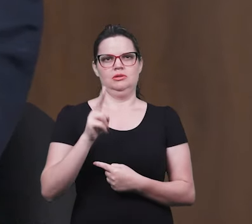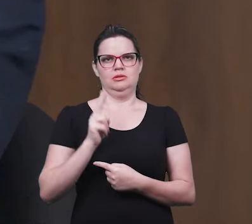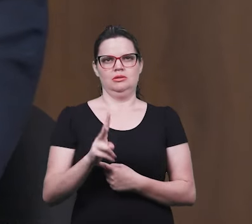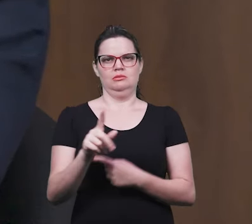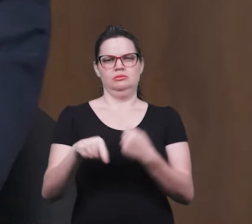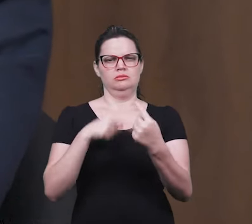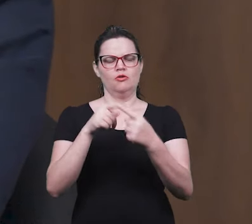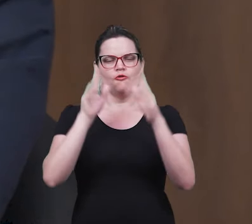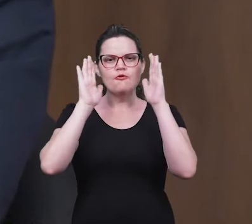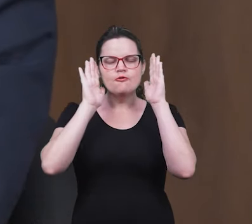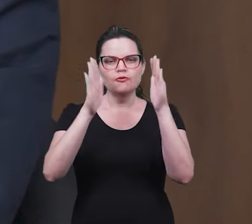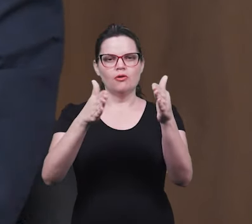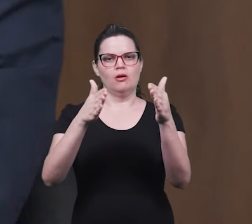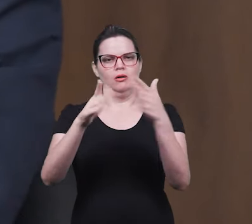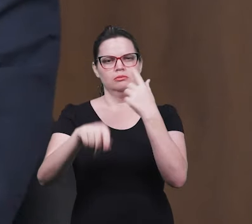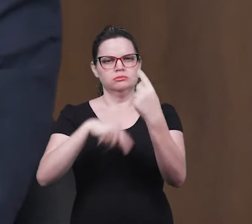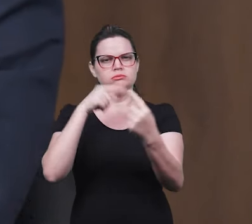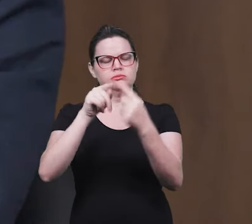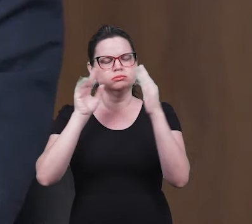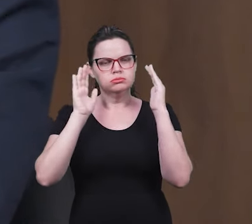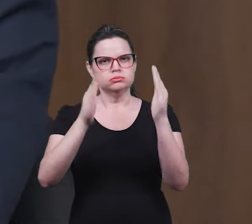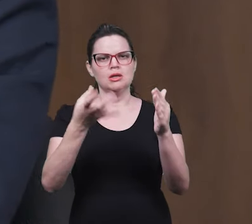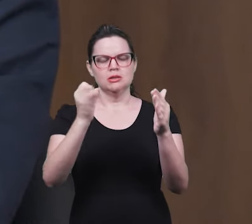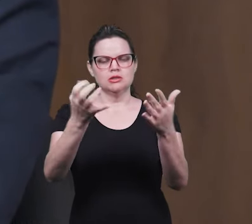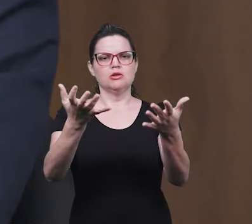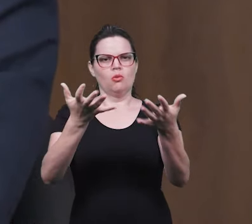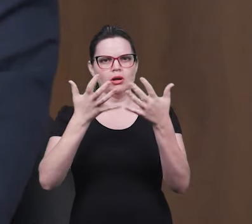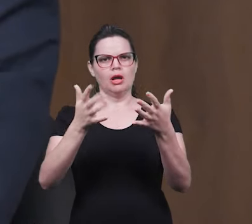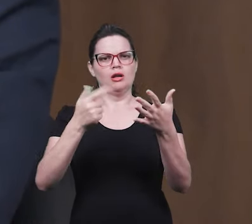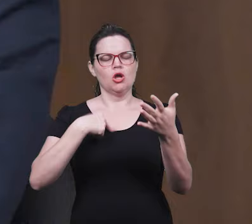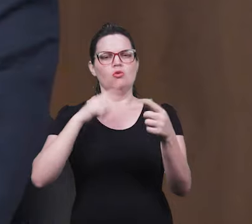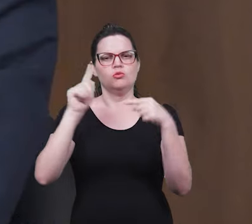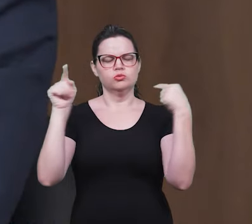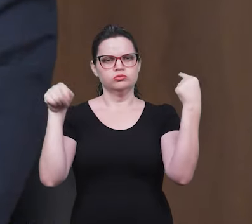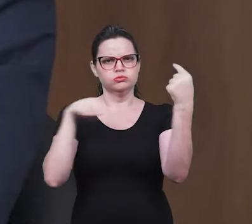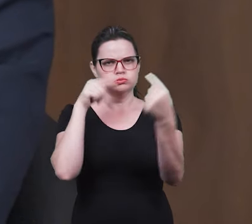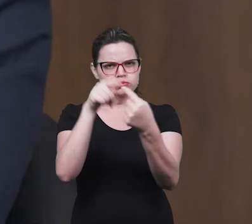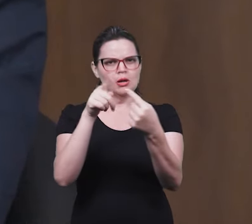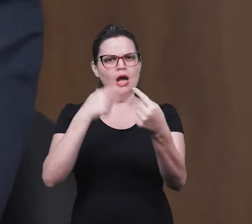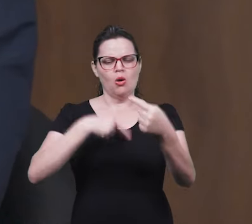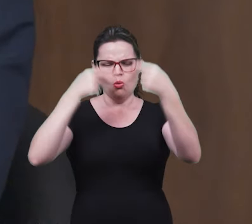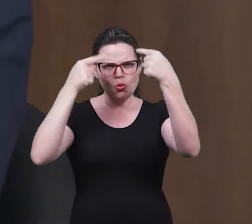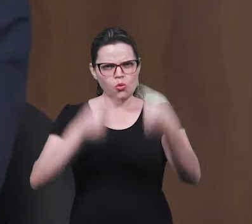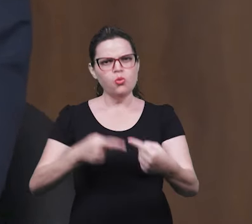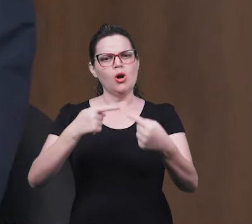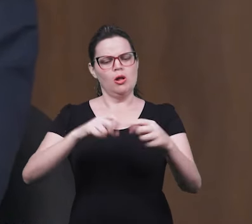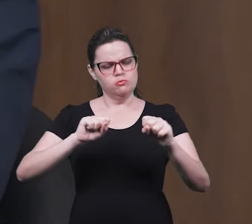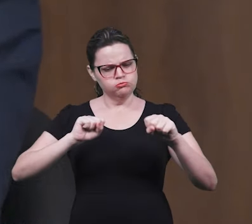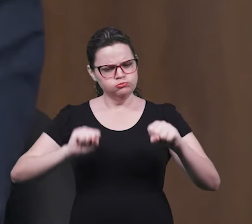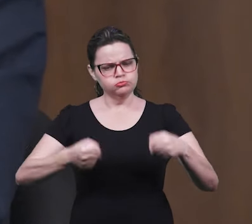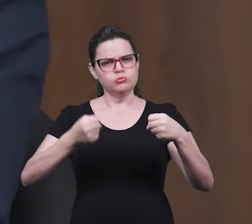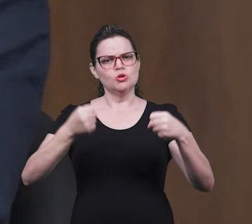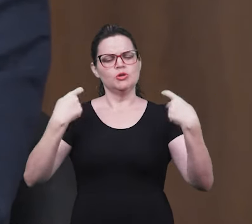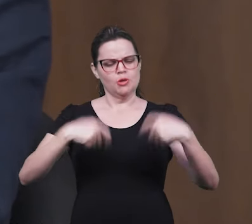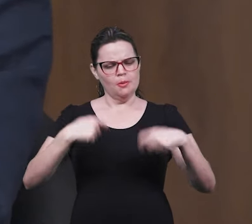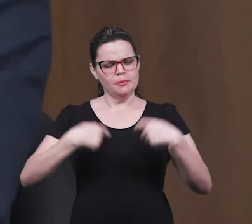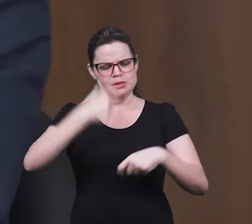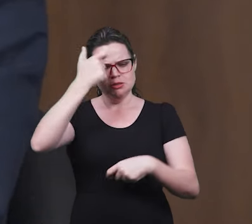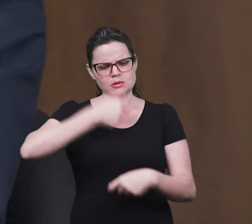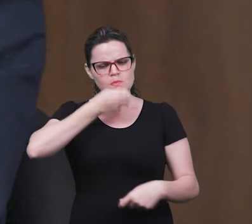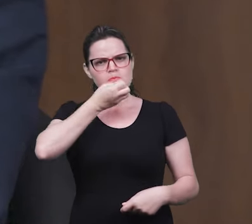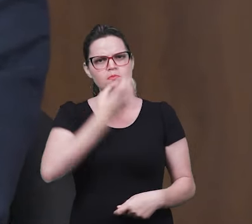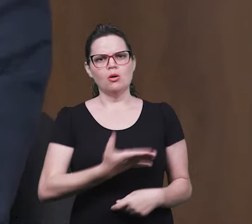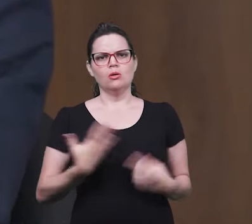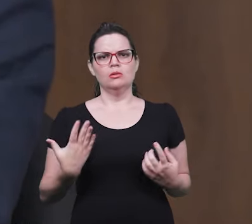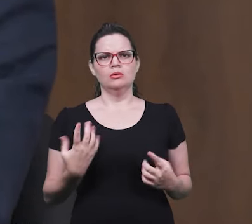meta determinada. Eu queria alcançar aquilo. Então aquilo era um desafio. E eu sabia que eu tinha que ser bom, porque eu não